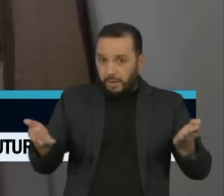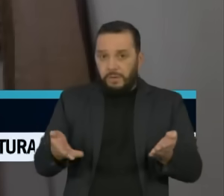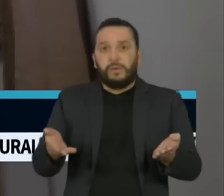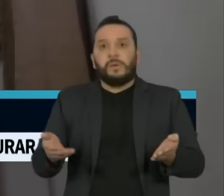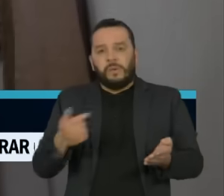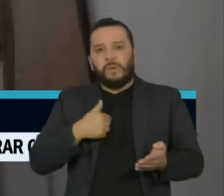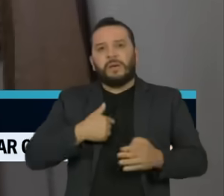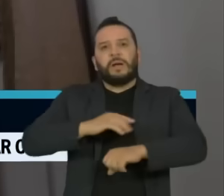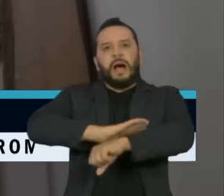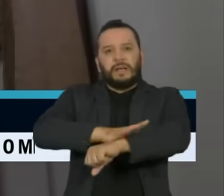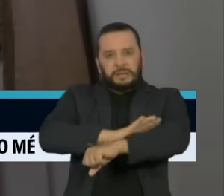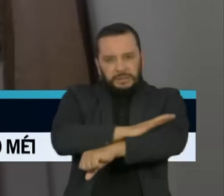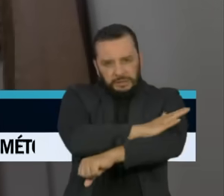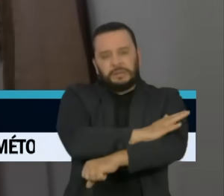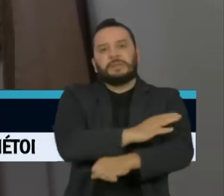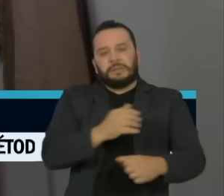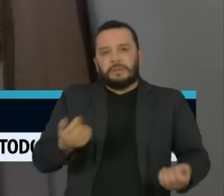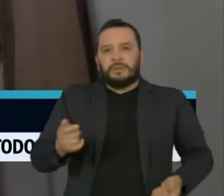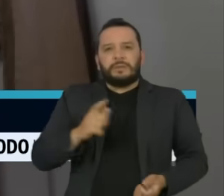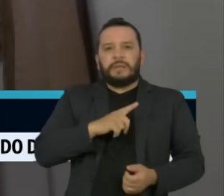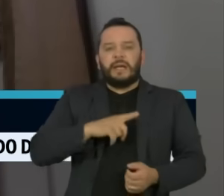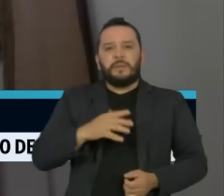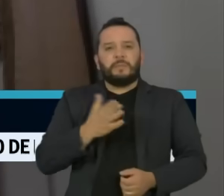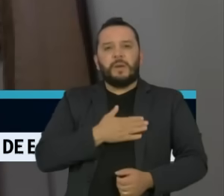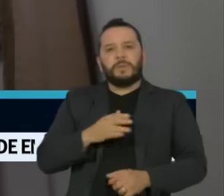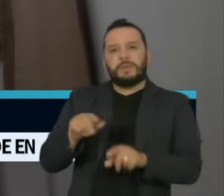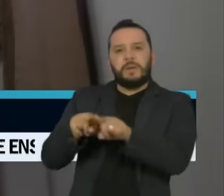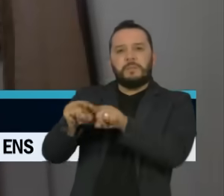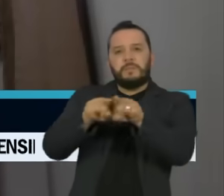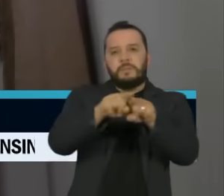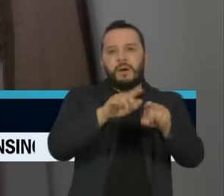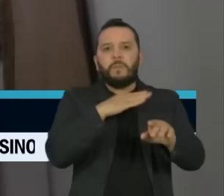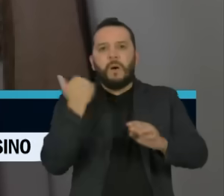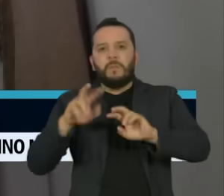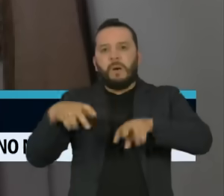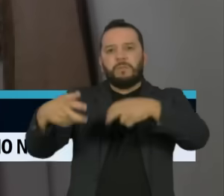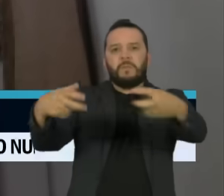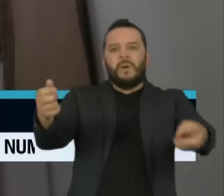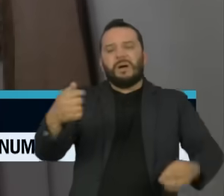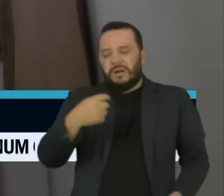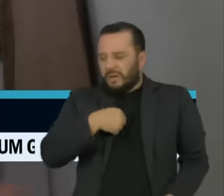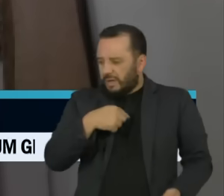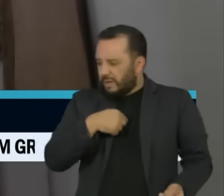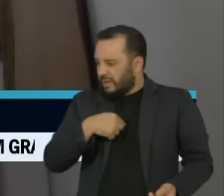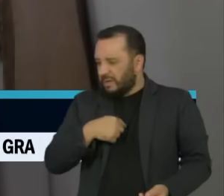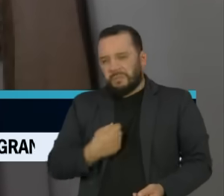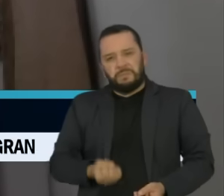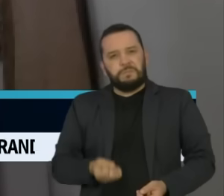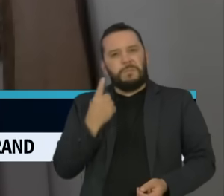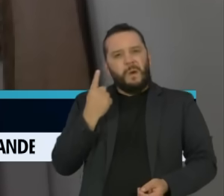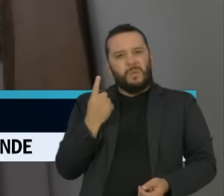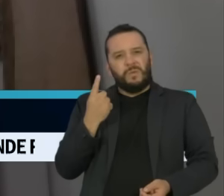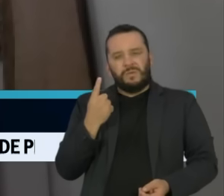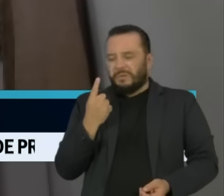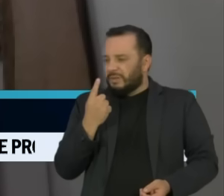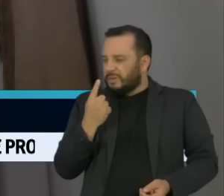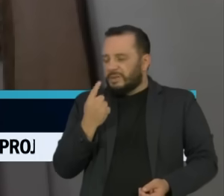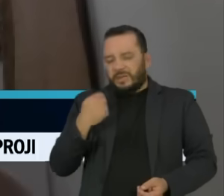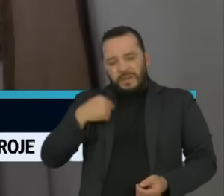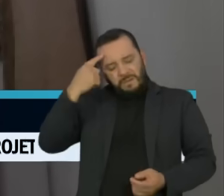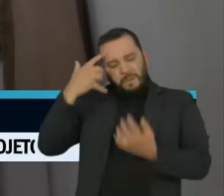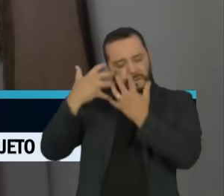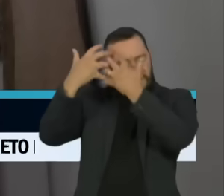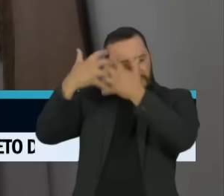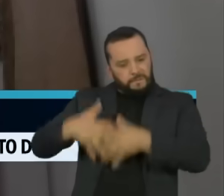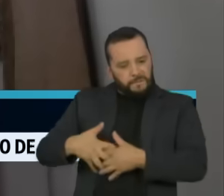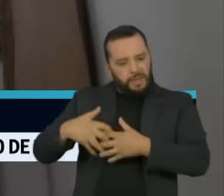o racismo, irmãos e irmãos estão sendo mortos a todo momento. Isso me colocou muito em xeque no sentido, eu trabalho